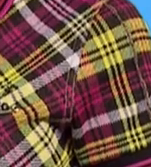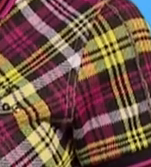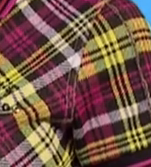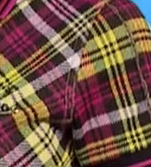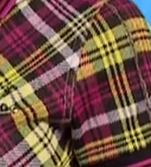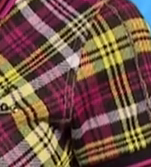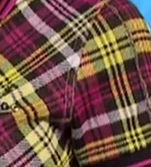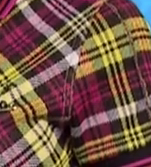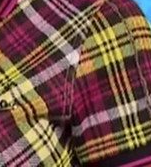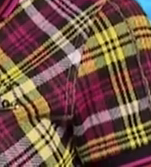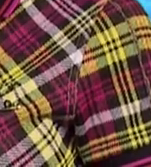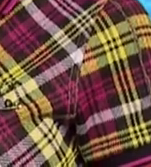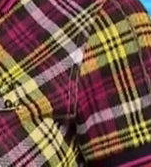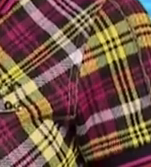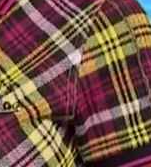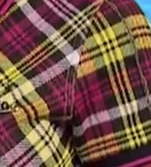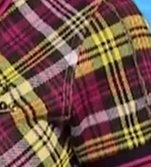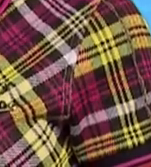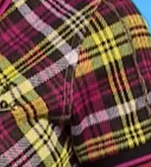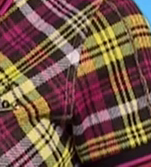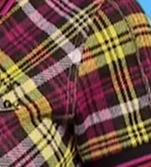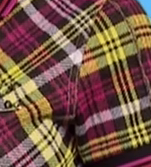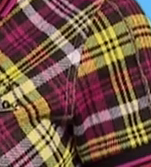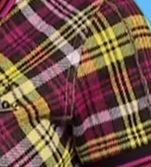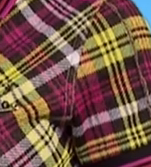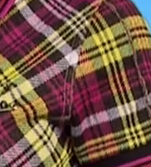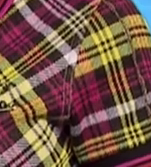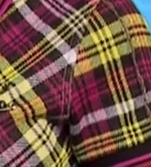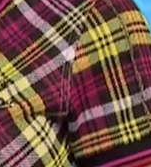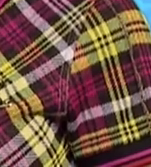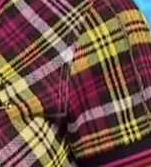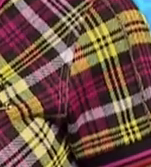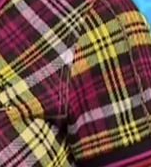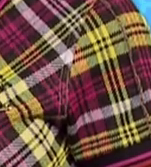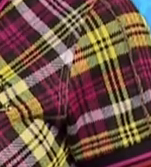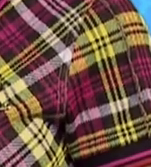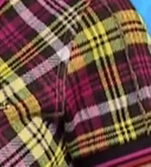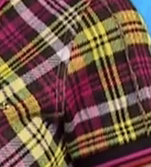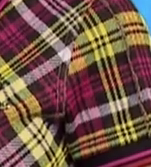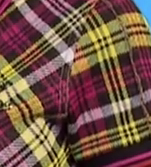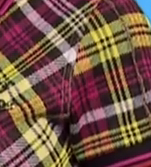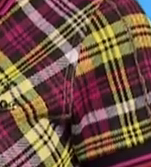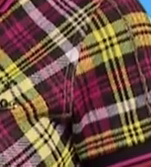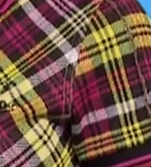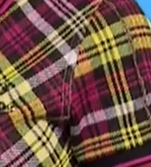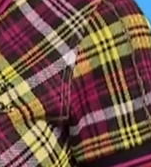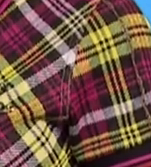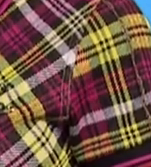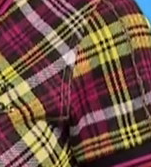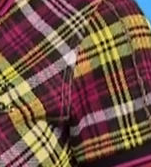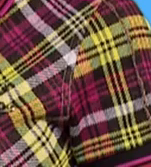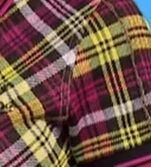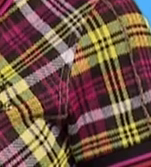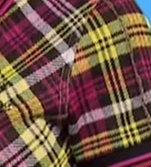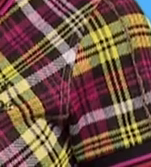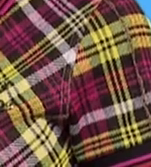última noite do Festival Lux Interior, que se realizou no Convento de São Francisco. GP Simões e Pedro Renato falaram connosco